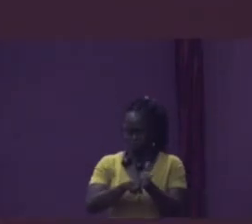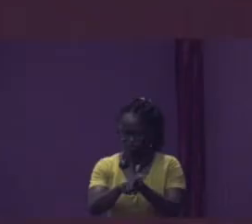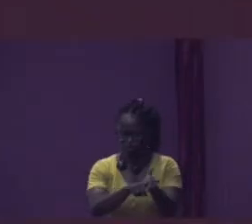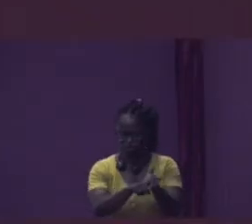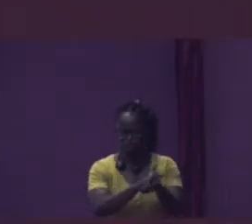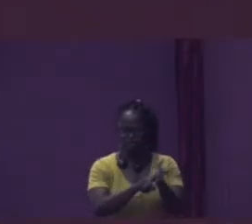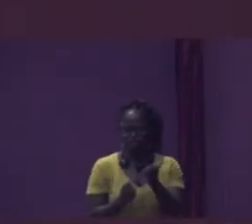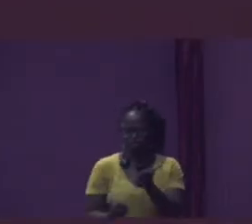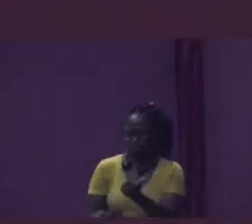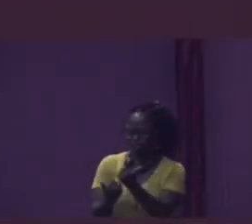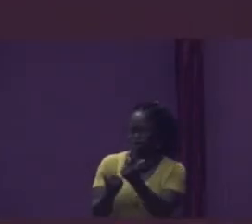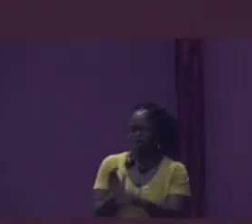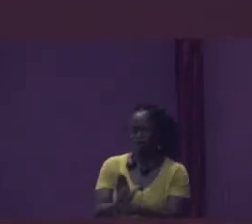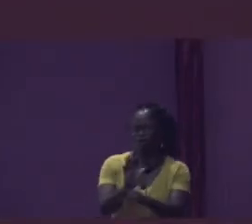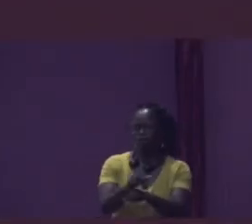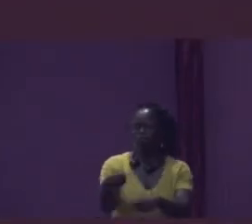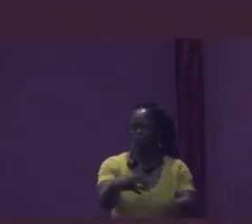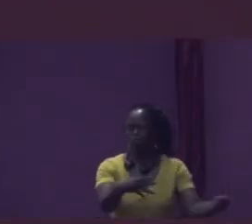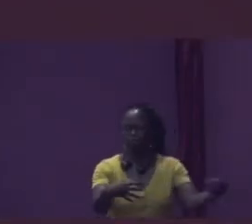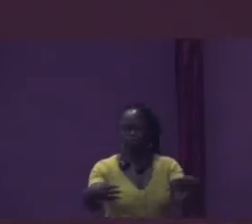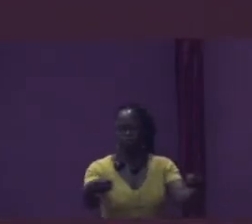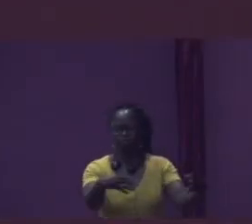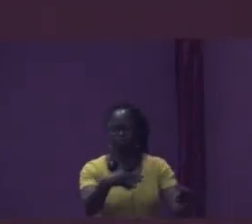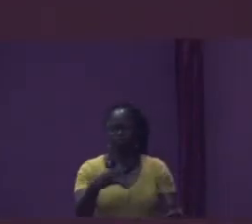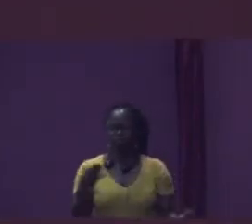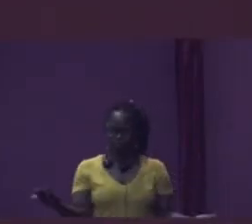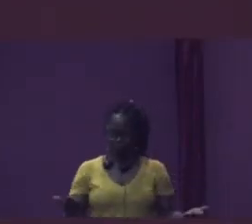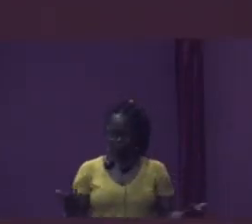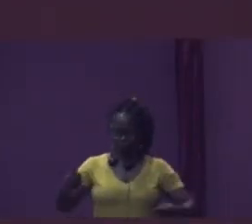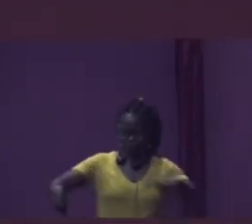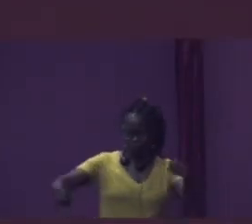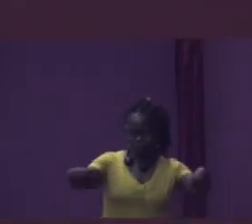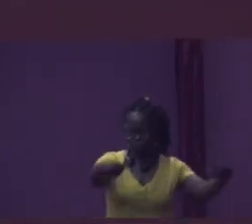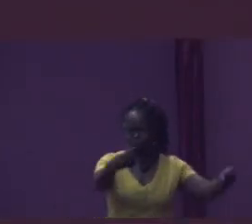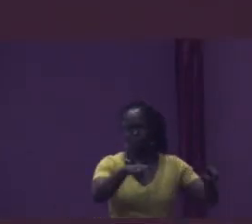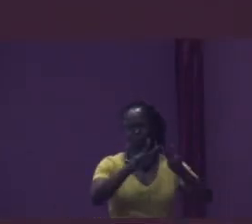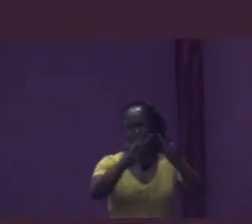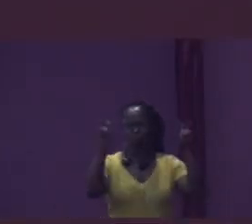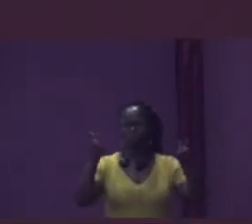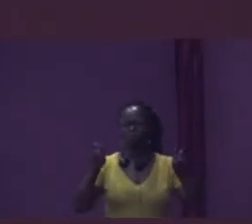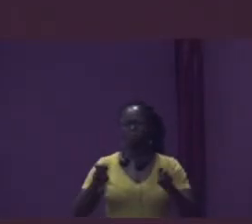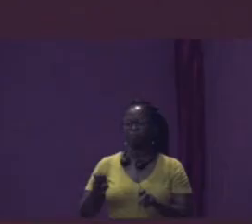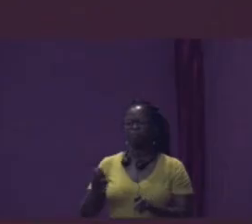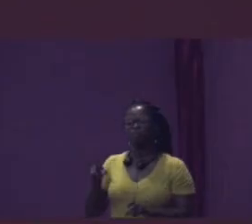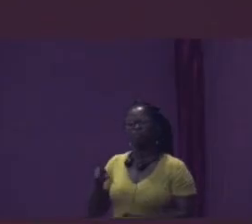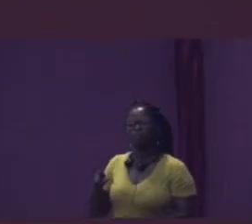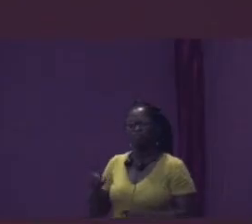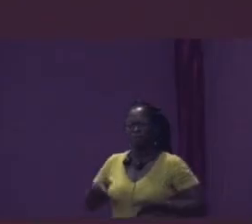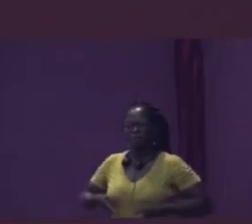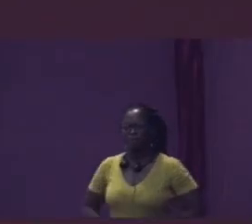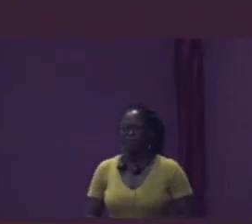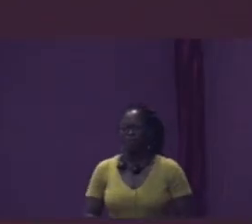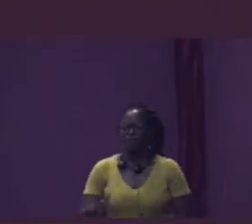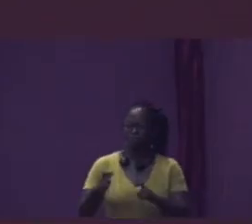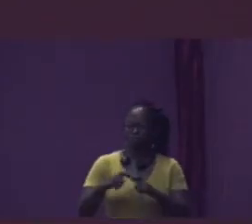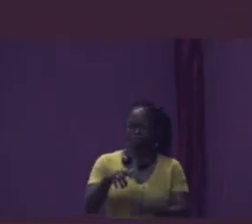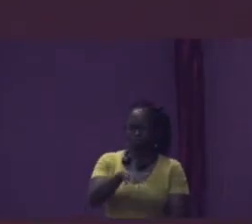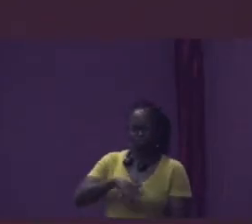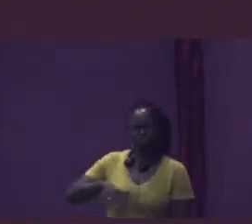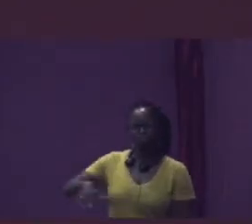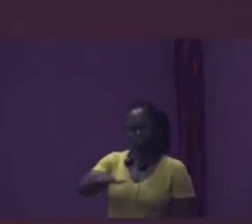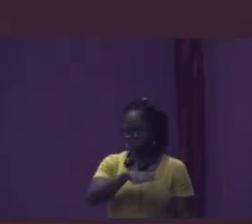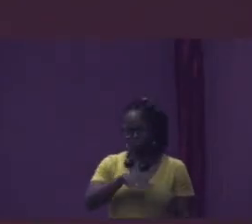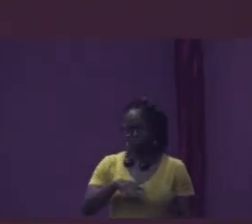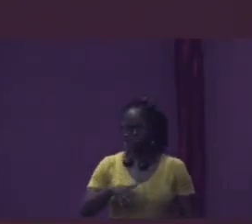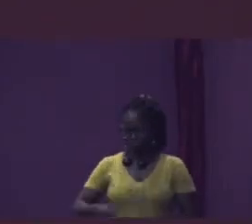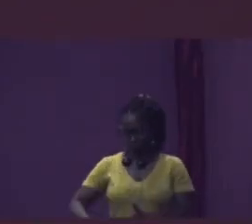modo importante para novos rumos no processo de enfrentamento à questão dos partos medicalizados, na qual as taxas de cesariana